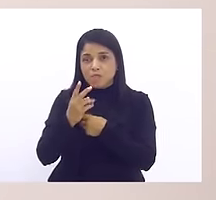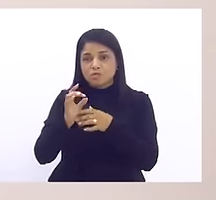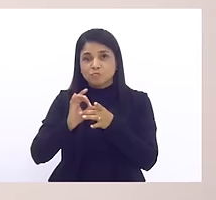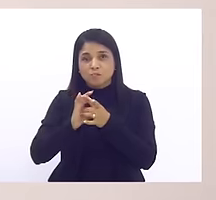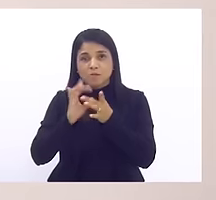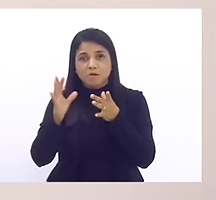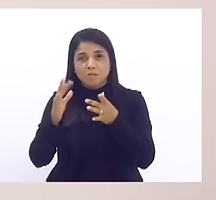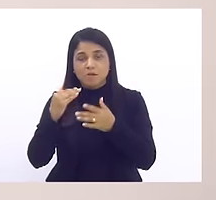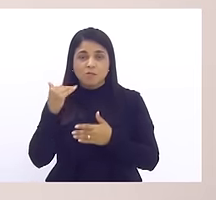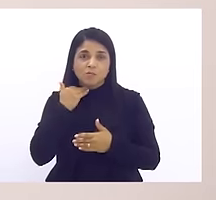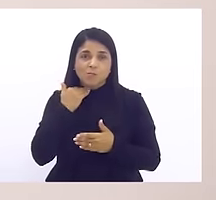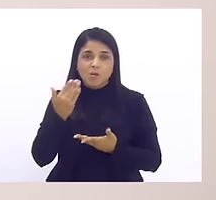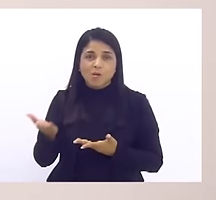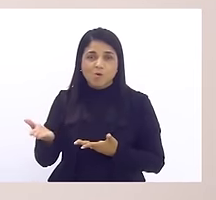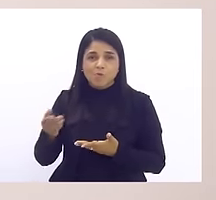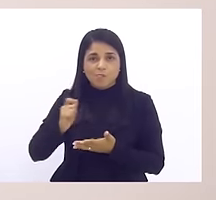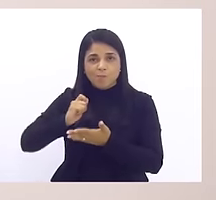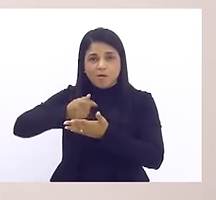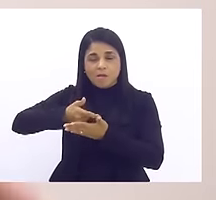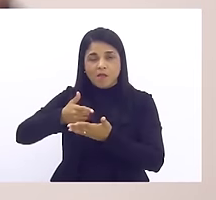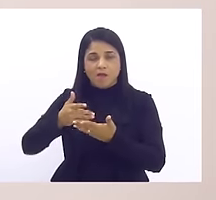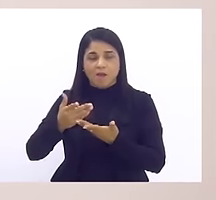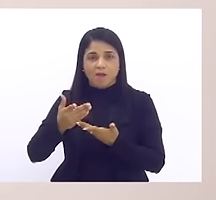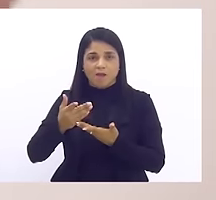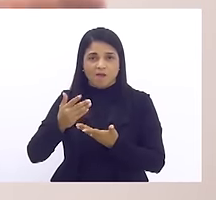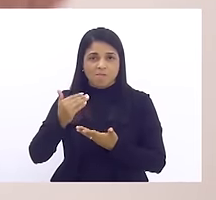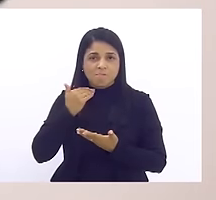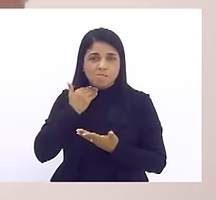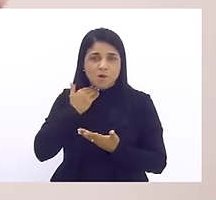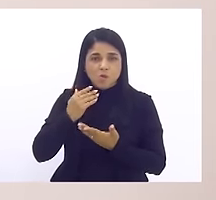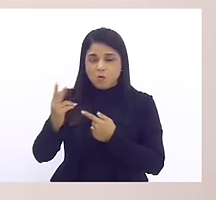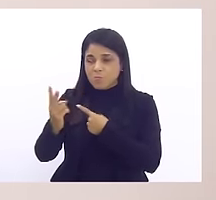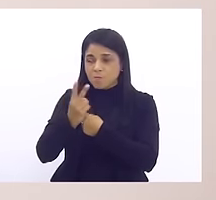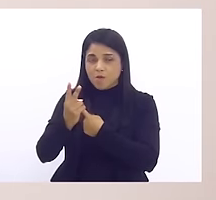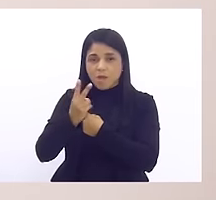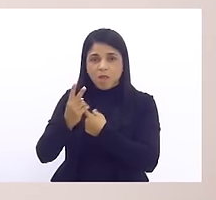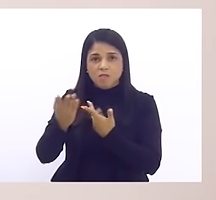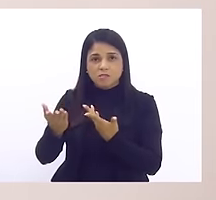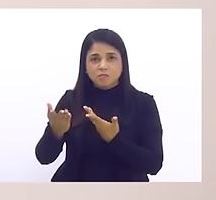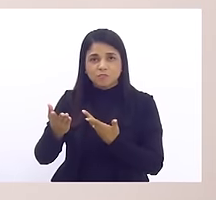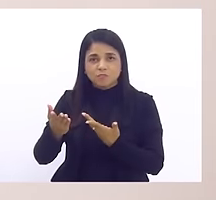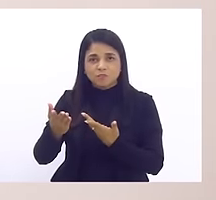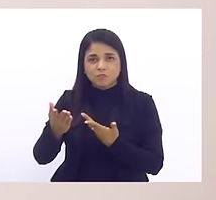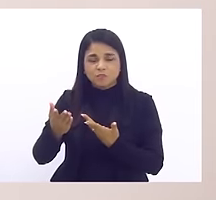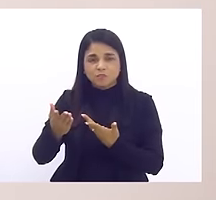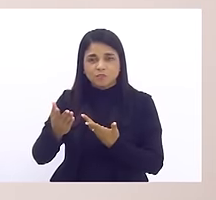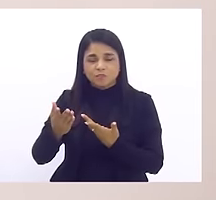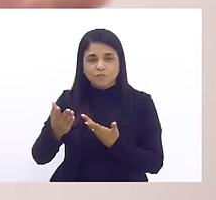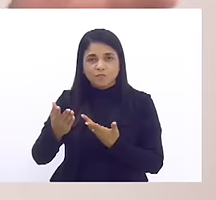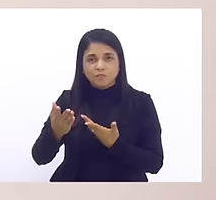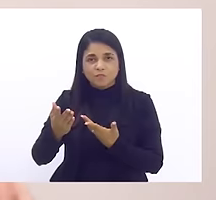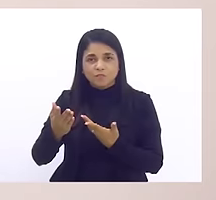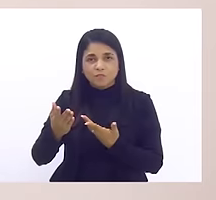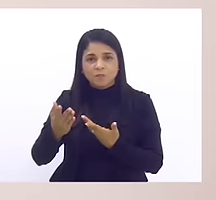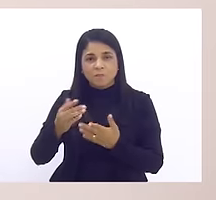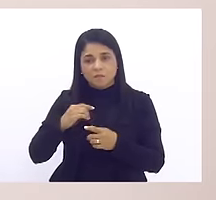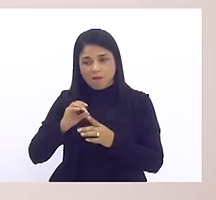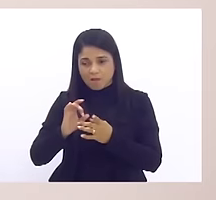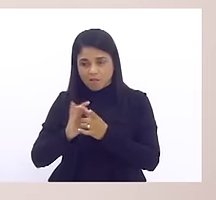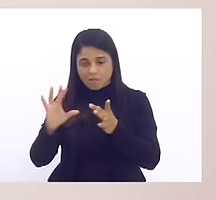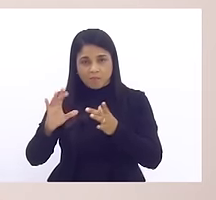liberar o carro dele já estava sendo preso de novo numa operação irregular com reboque do teto no caso a